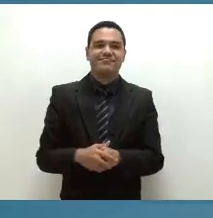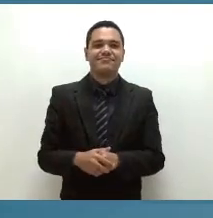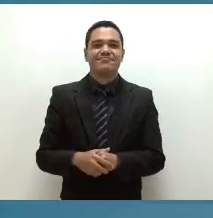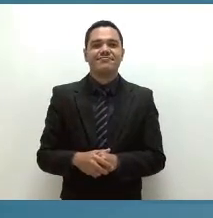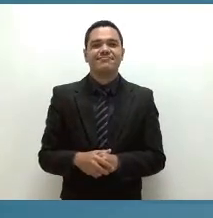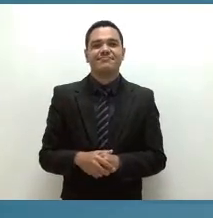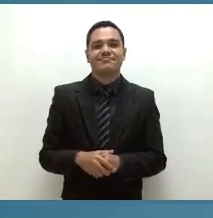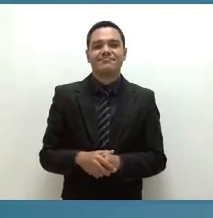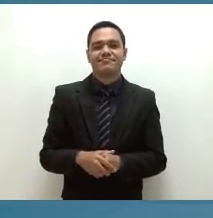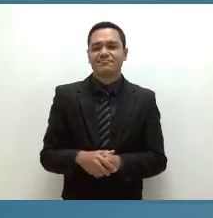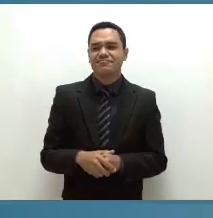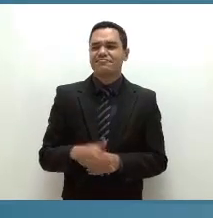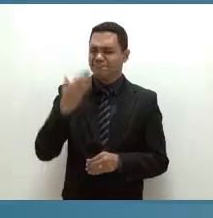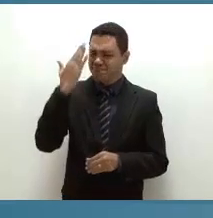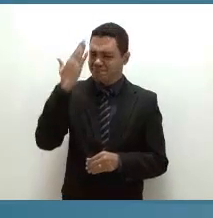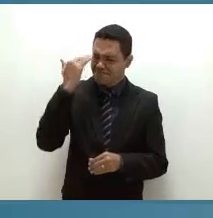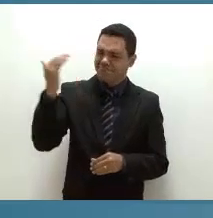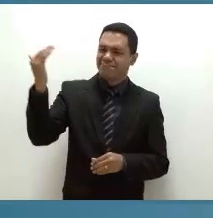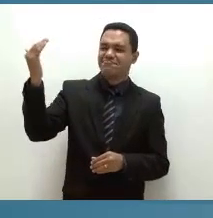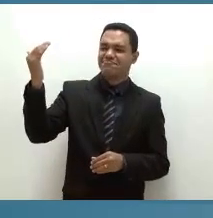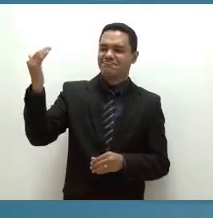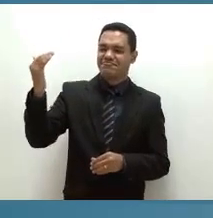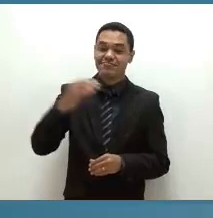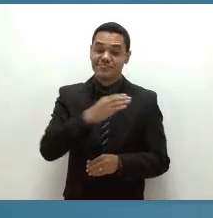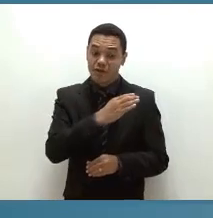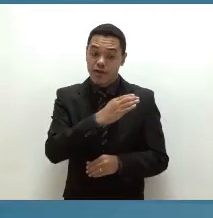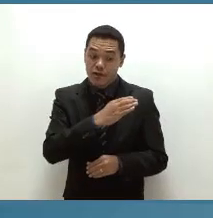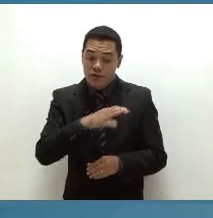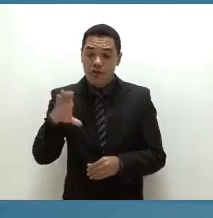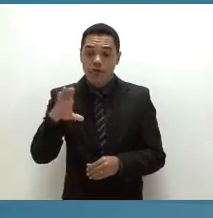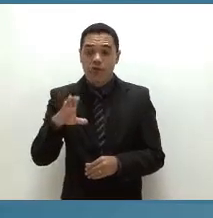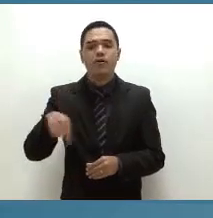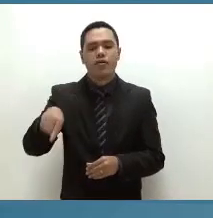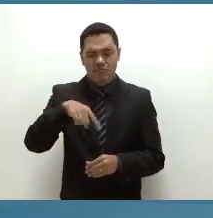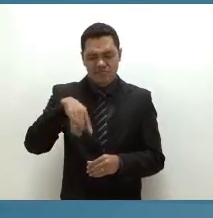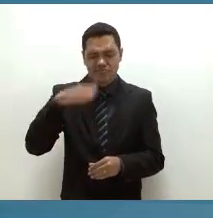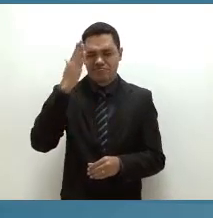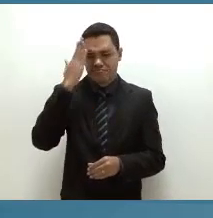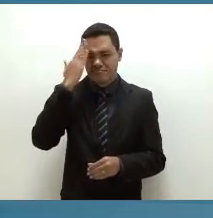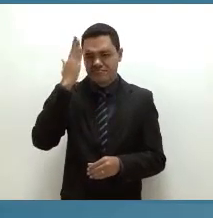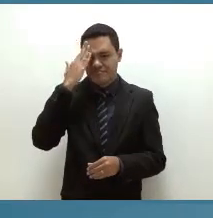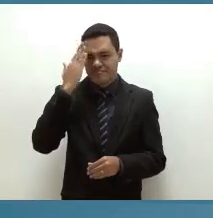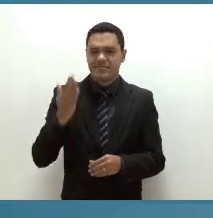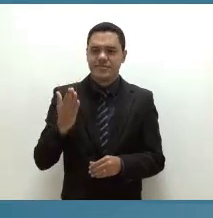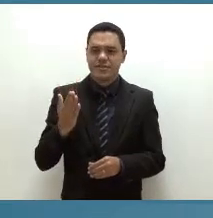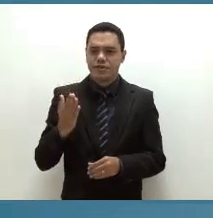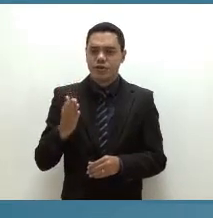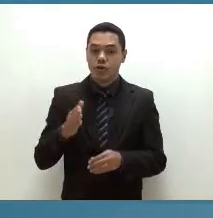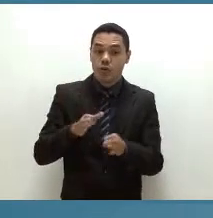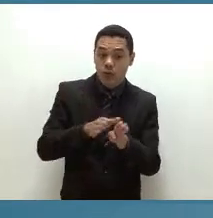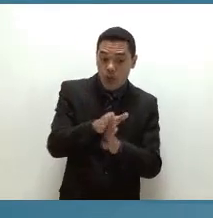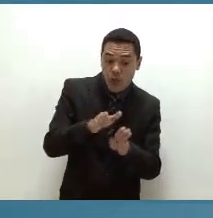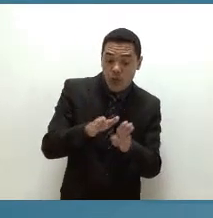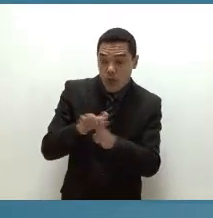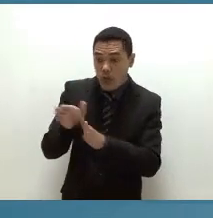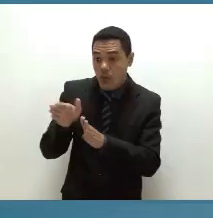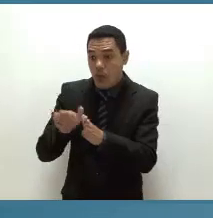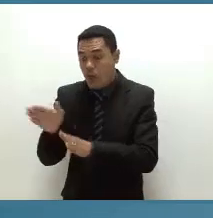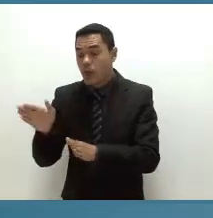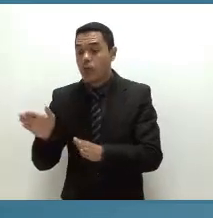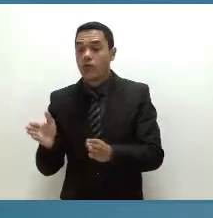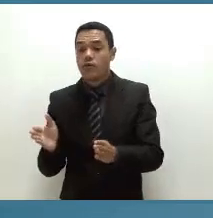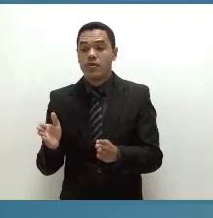muito sucesso nesses 2 anos, ser corregedor. Nós sabemos que corrigir os colegas nem sempre